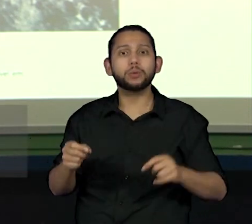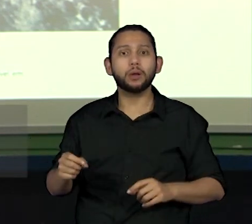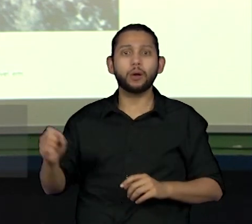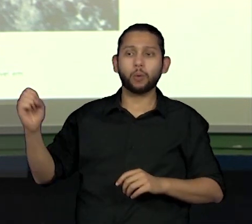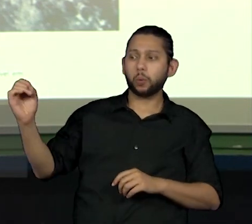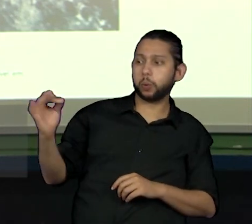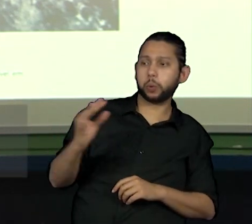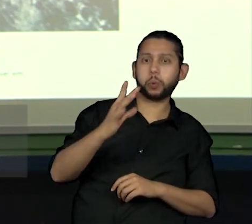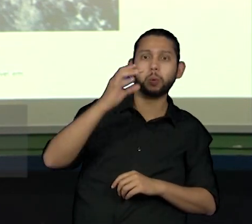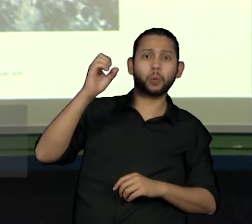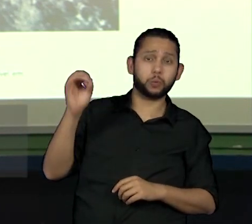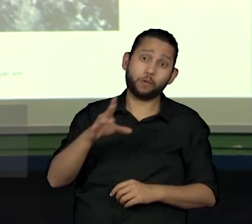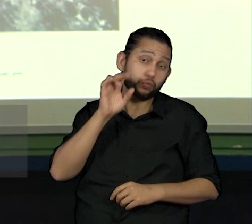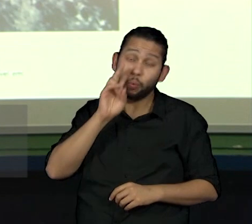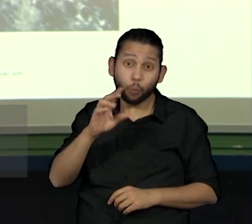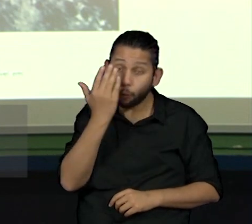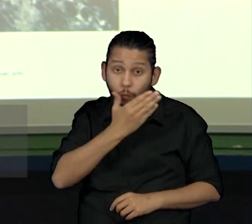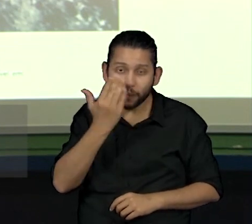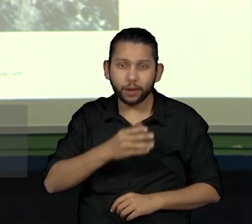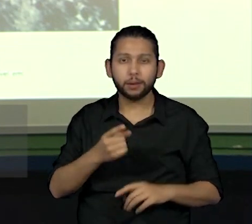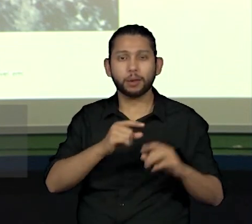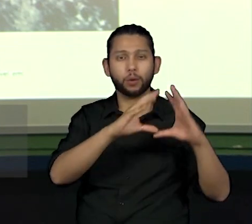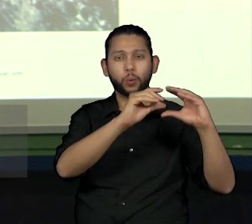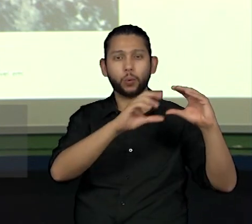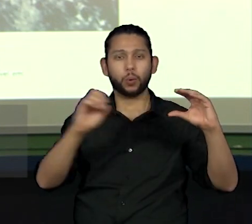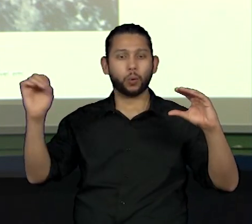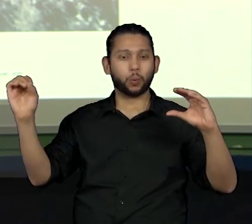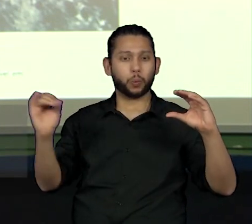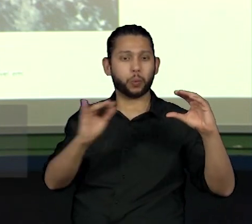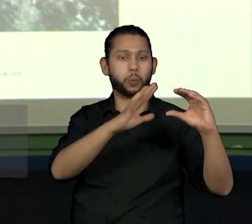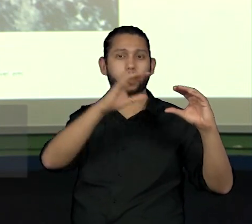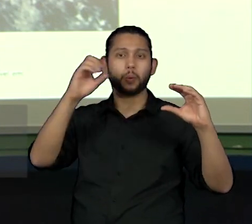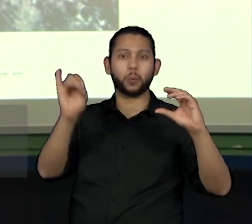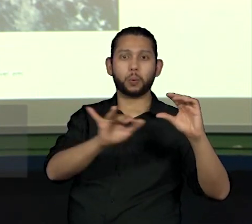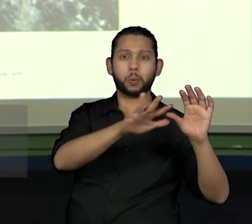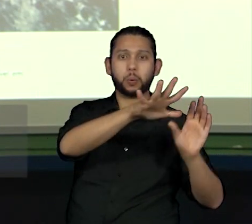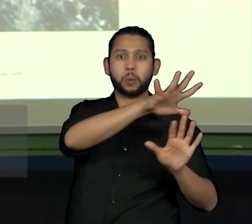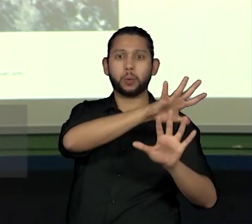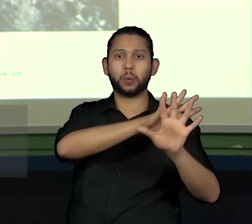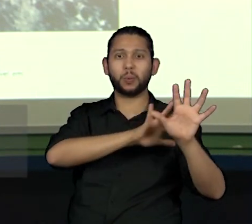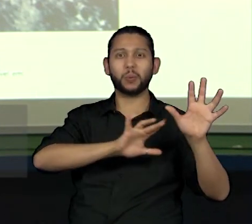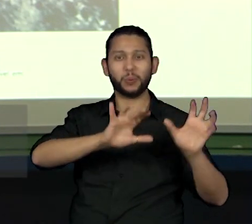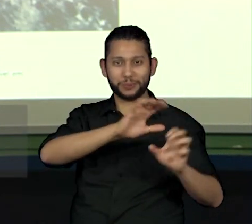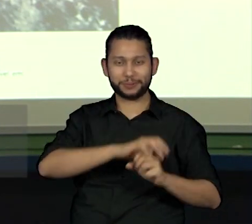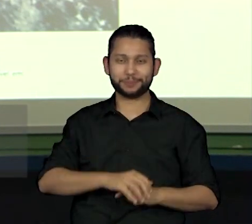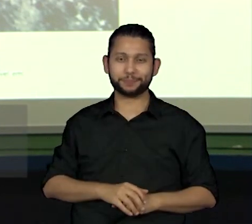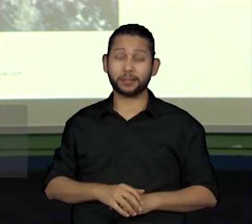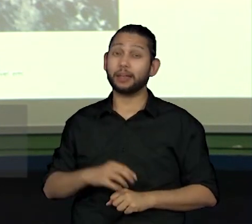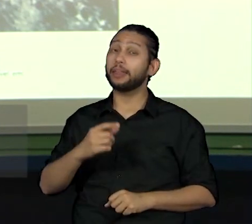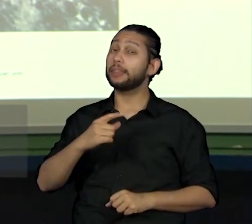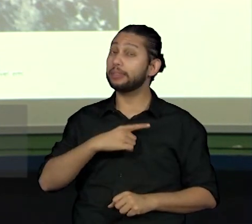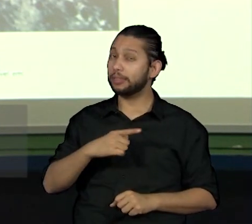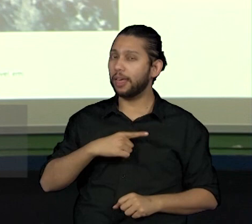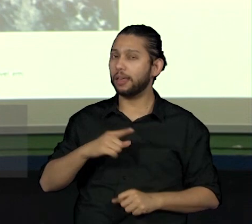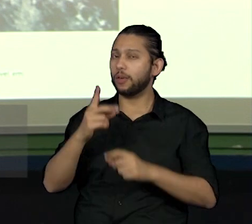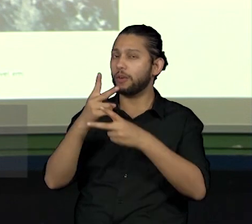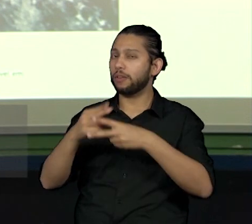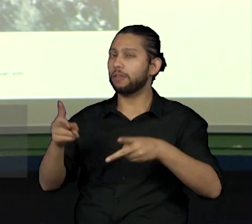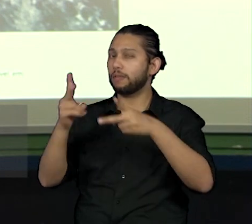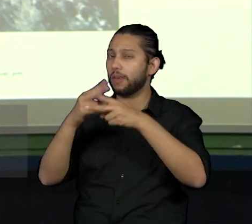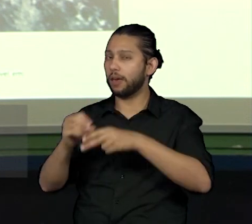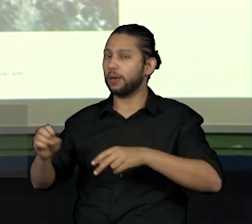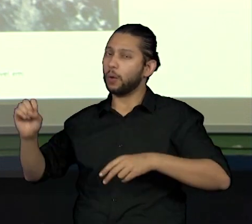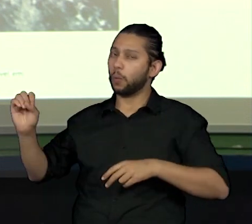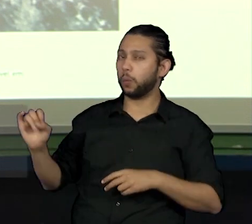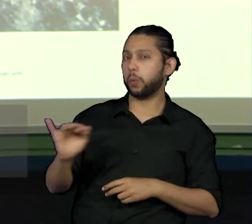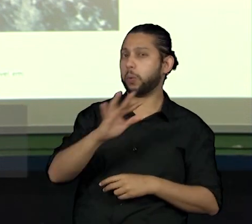não consegue ver o movimento, mas a gente sente o movimento aí dos ventos. E um desses movimentos, ele